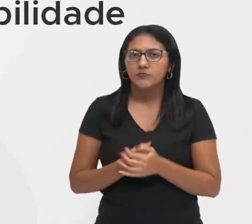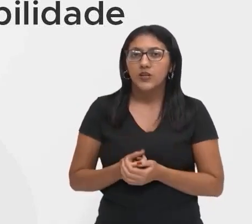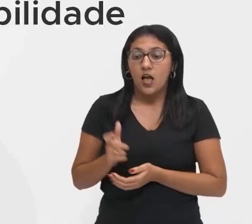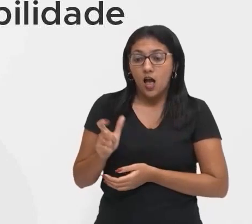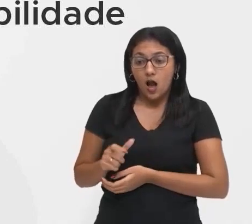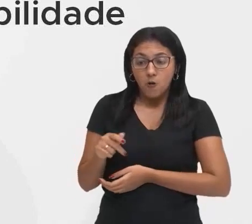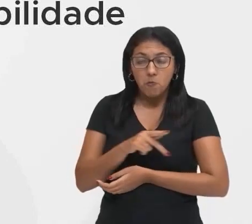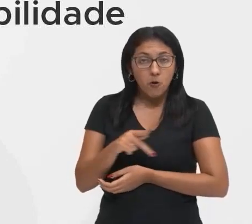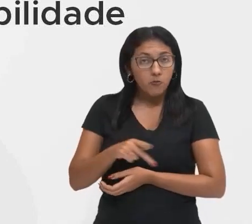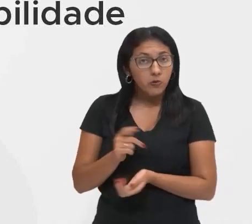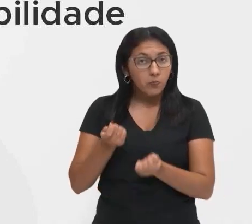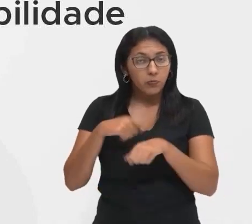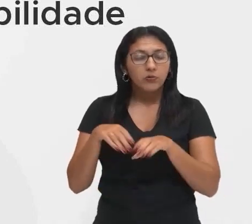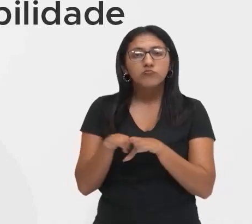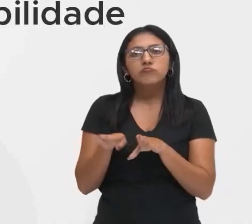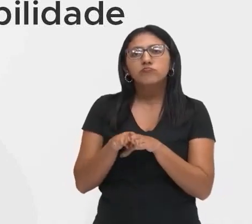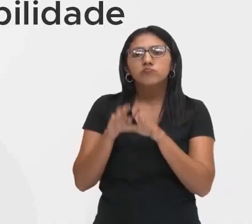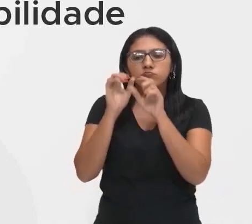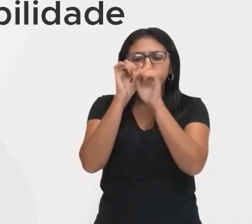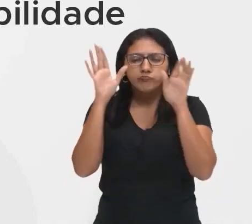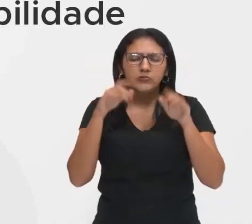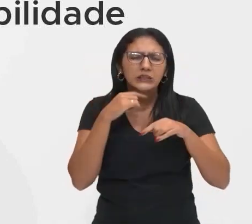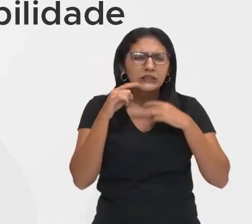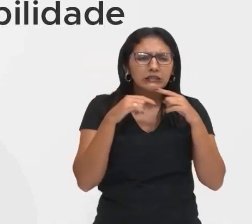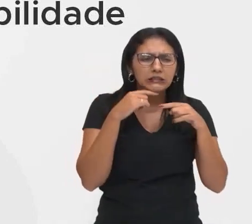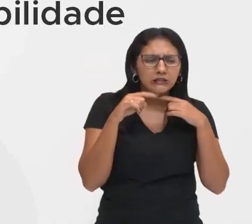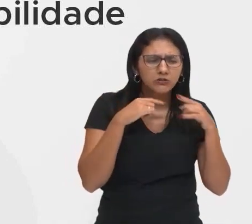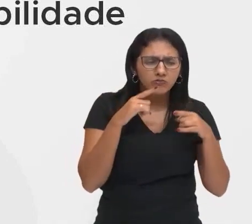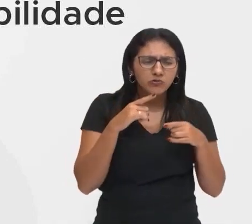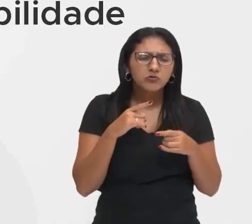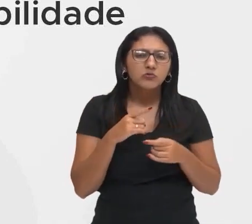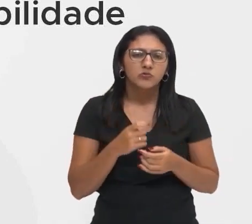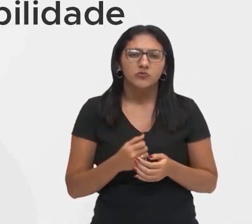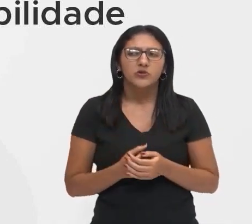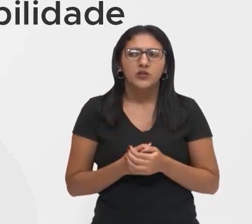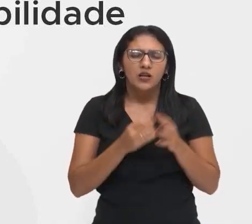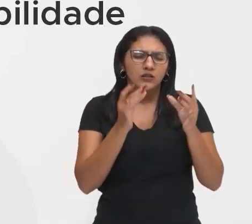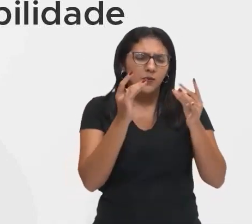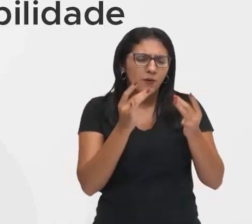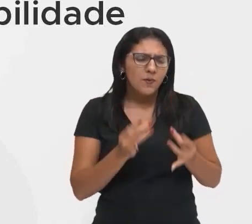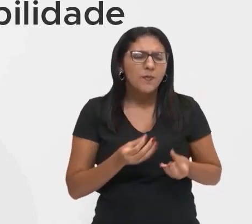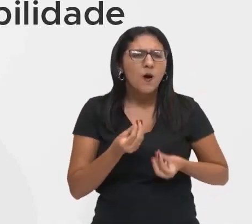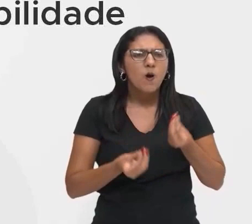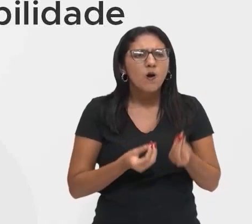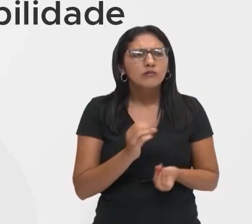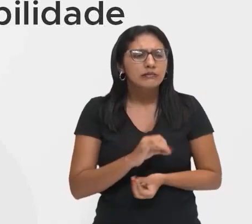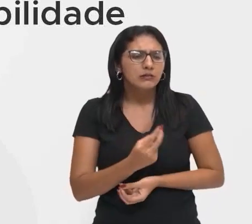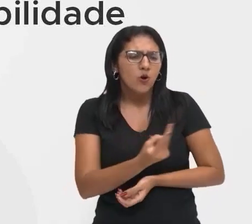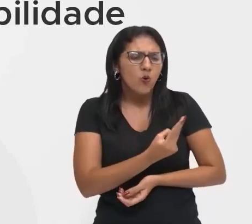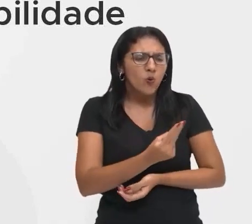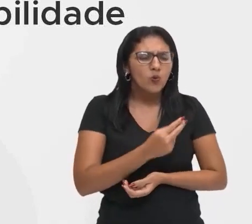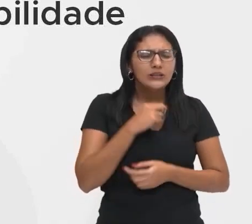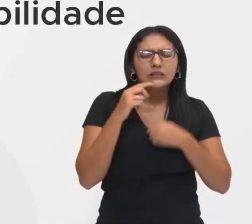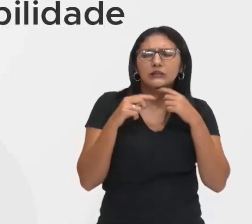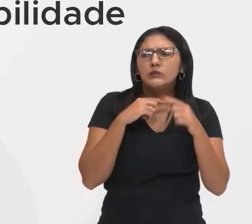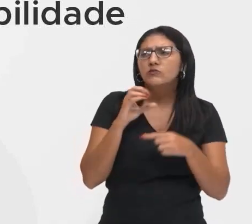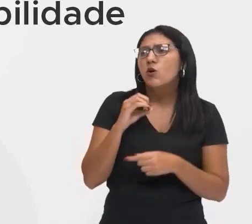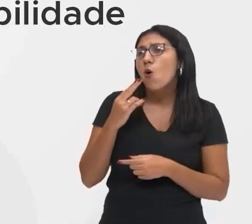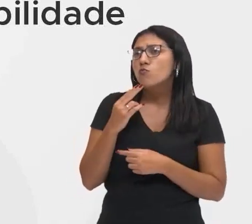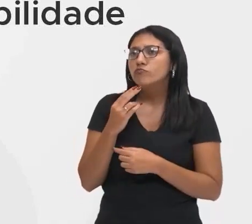a possibilidade de fazer esclarecimento mais pontuais, caso as duplas tenham dúvida ou